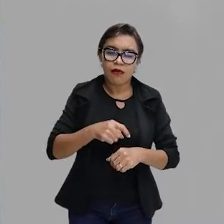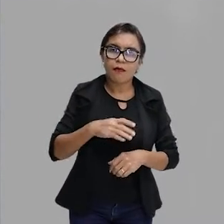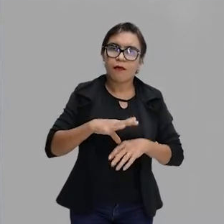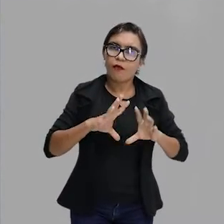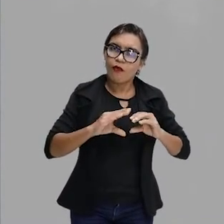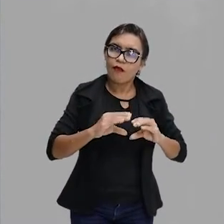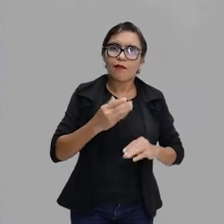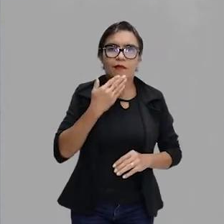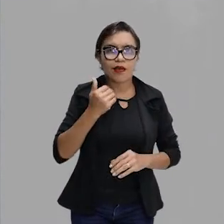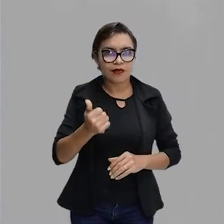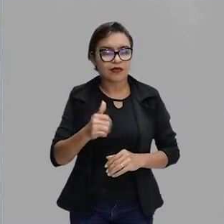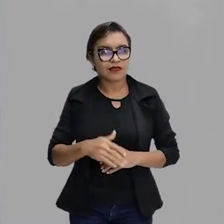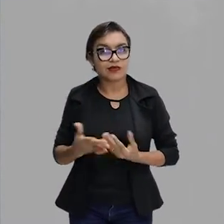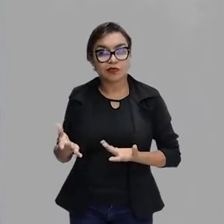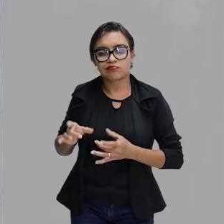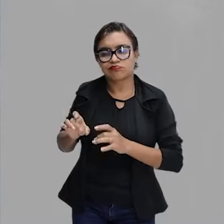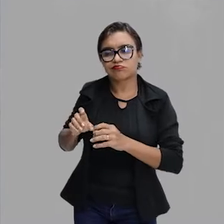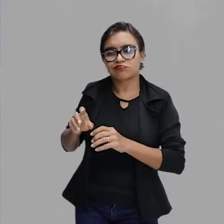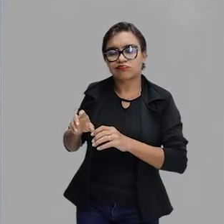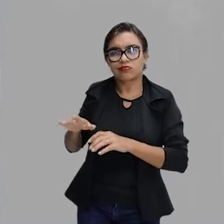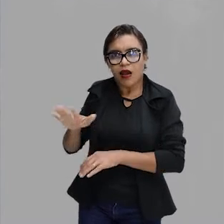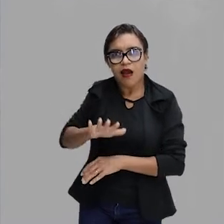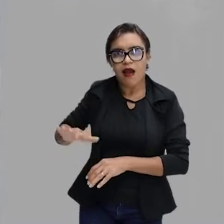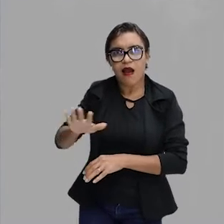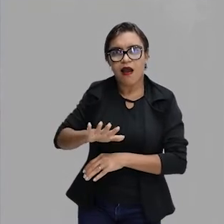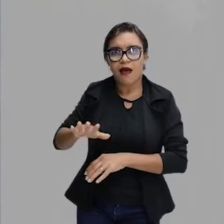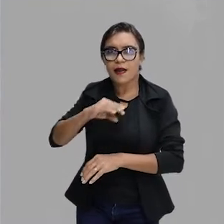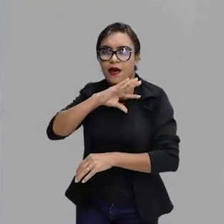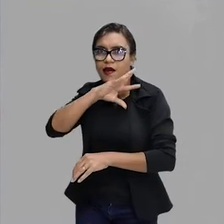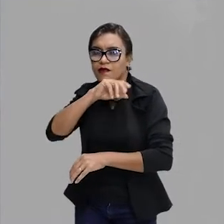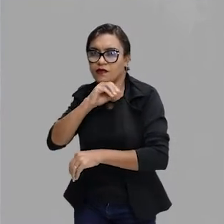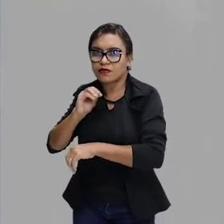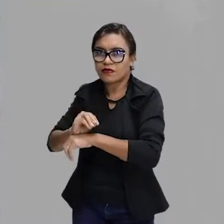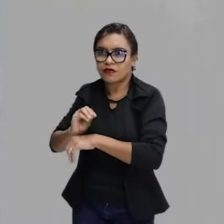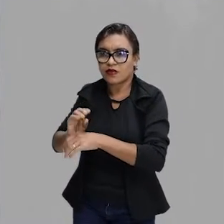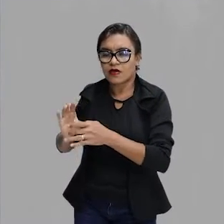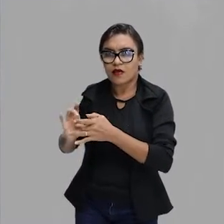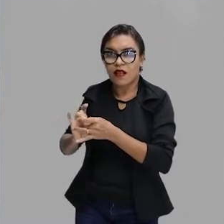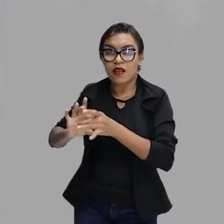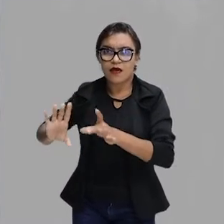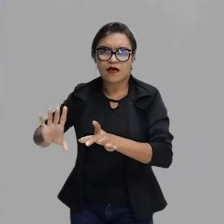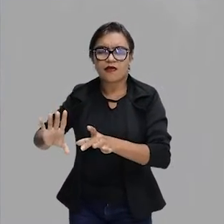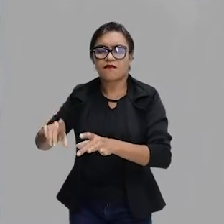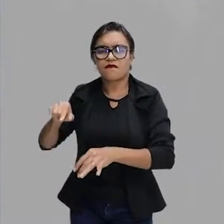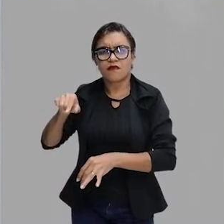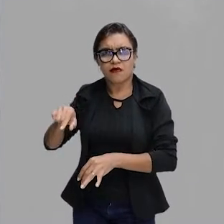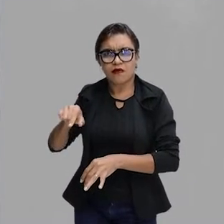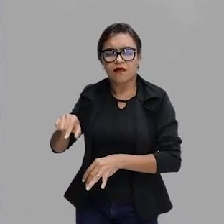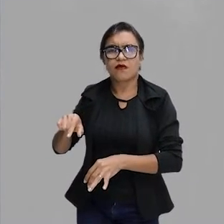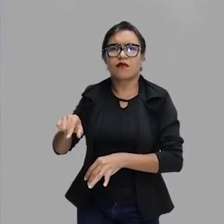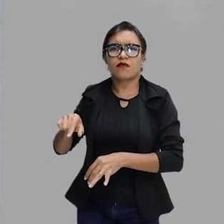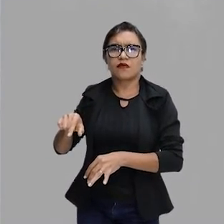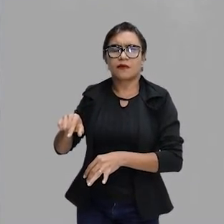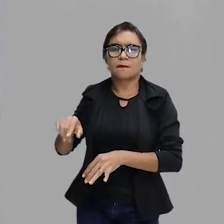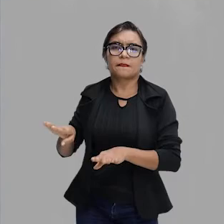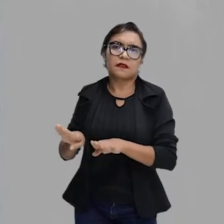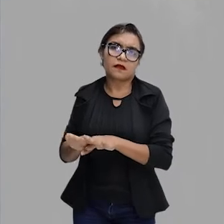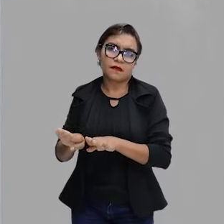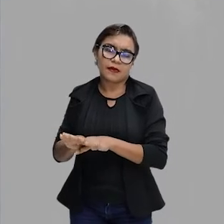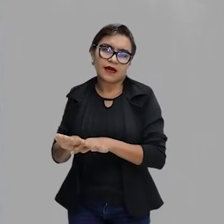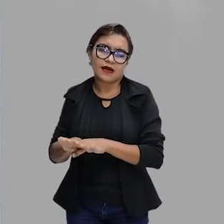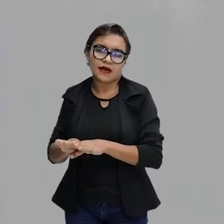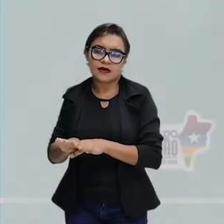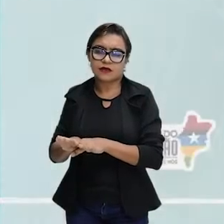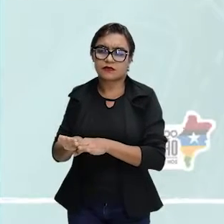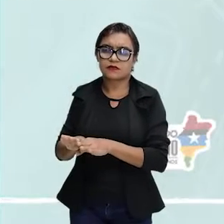molinha, né? Então esse mercado, essa pecuária extensiva, galera, esse animal que é criado aí mais solto, né? Mas abastece aí principalmente o mercado